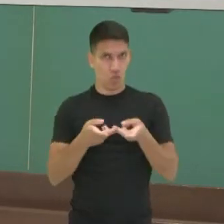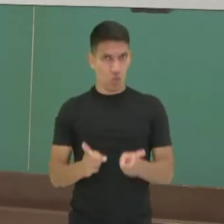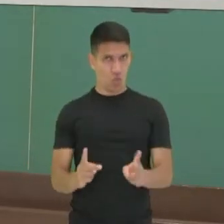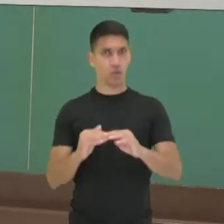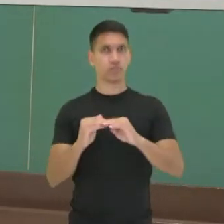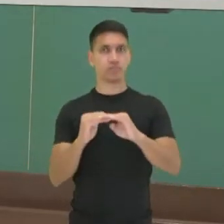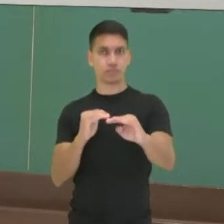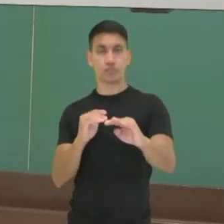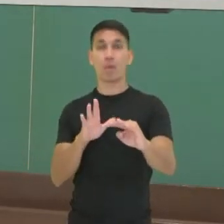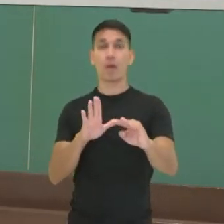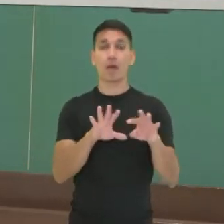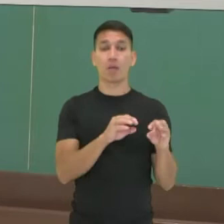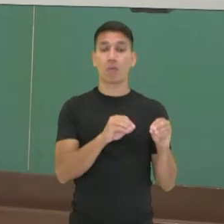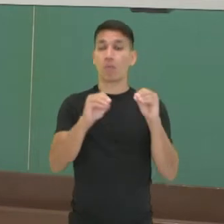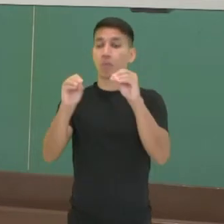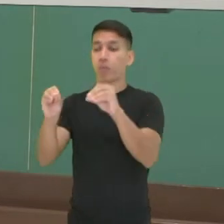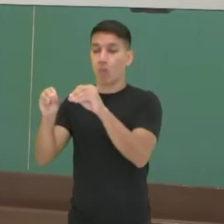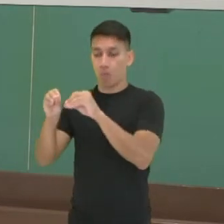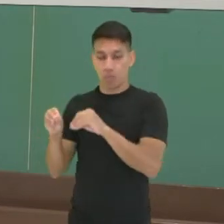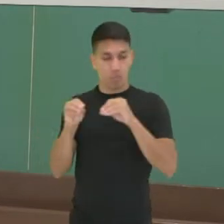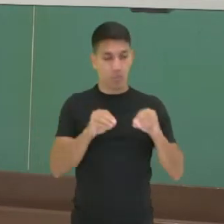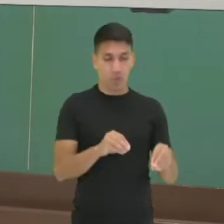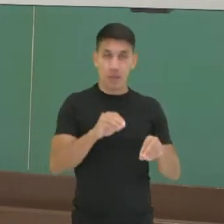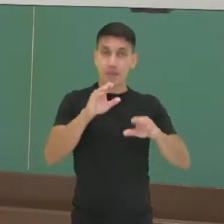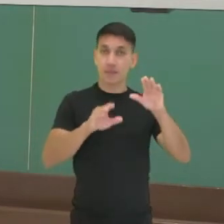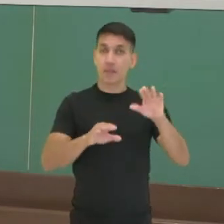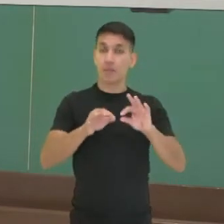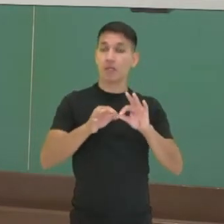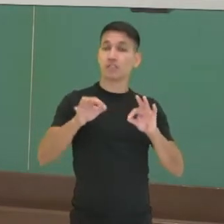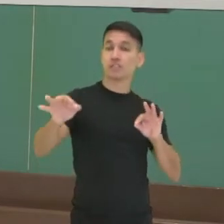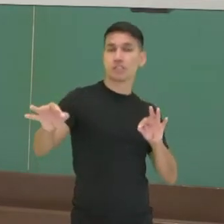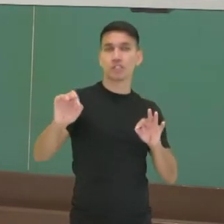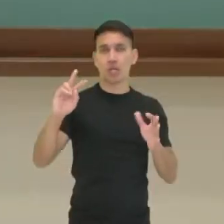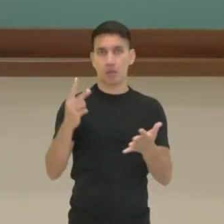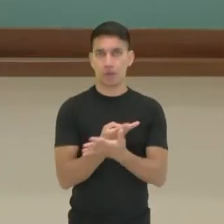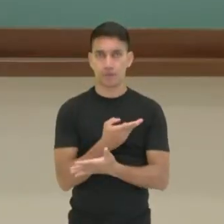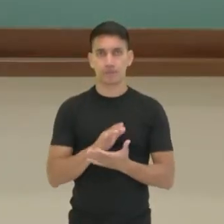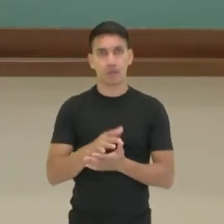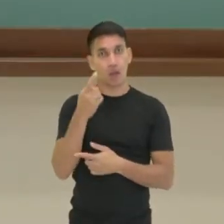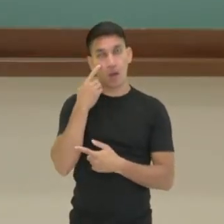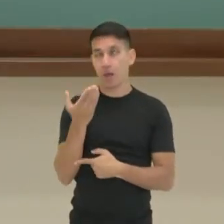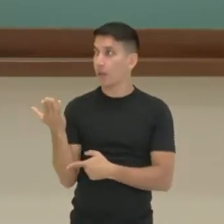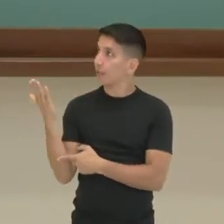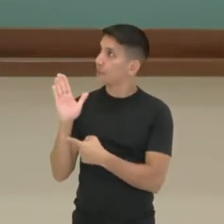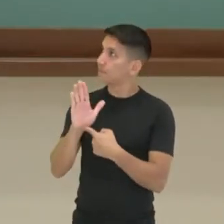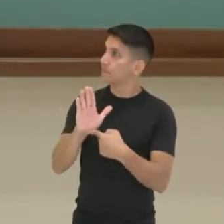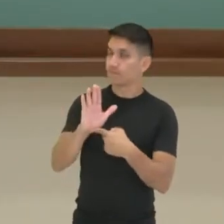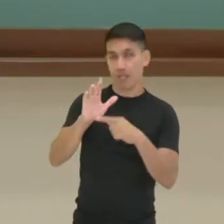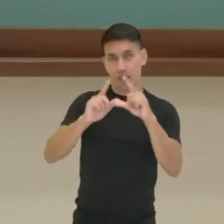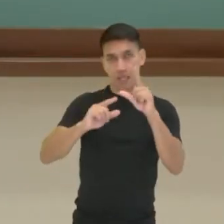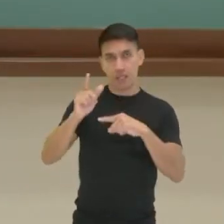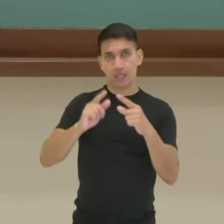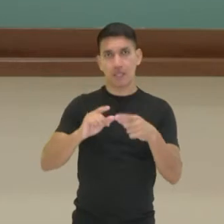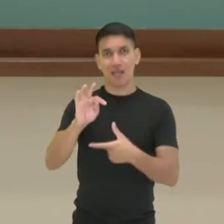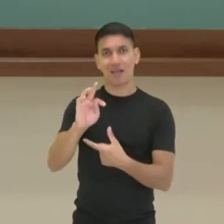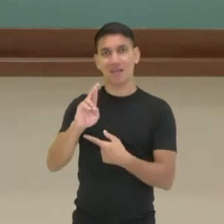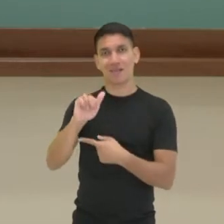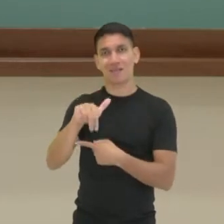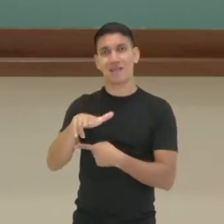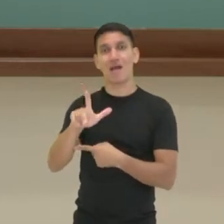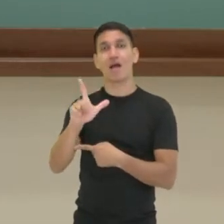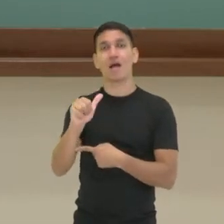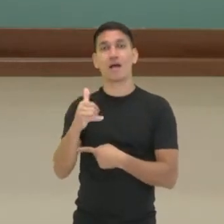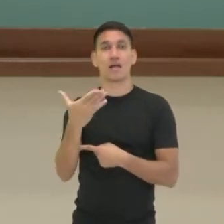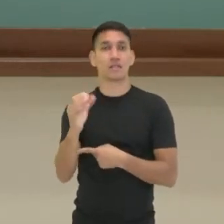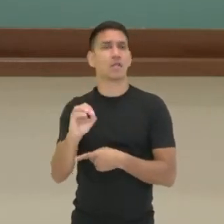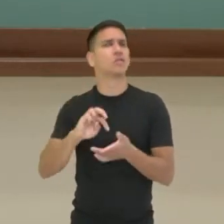seu deslocamento ocorre de acordo com a distância. Gente, está aqui a minha estrela. Translação significa o quê? Eu